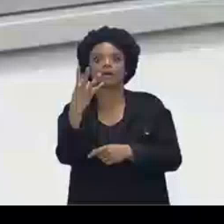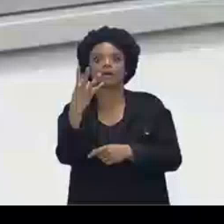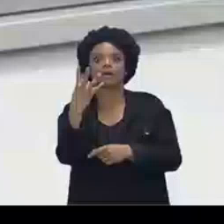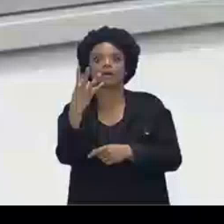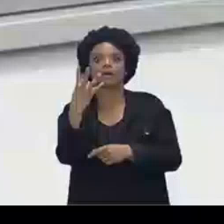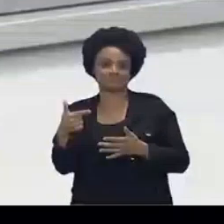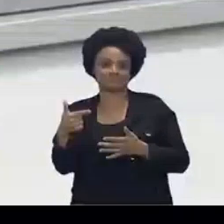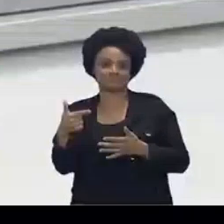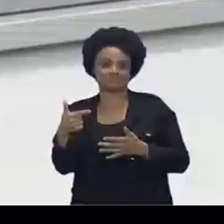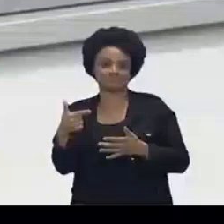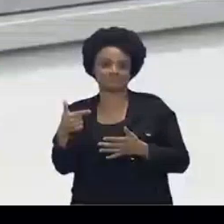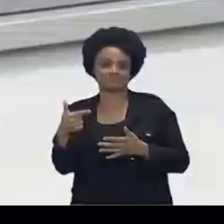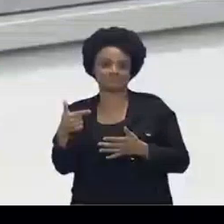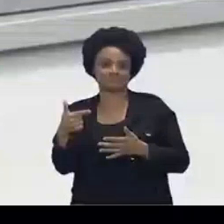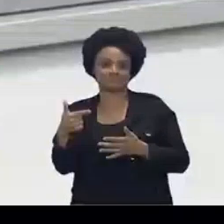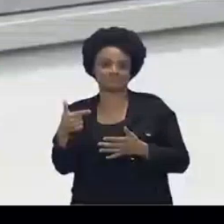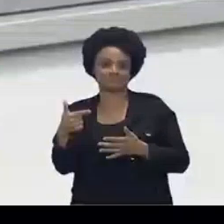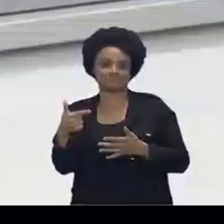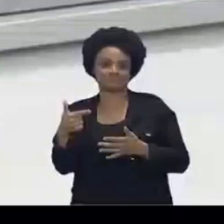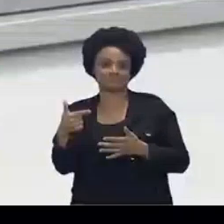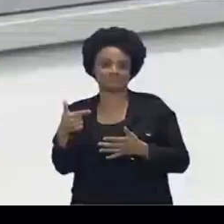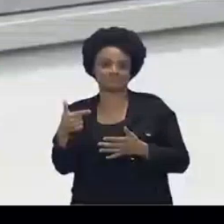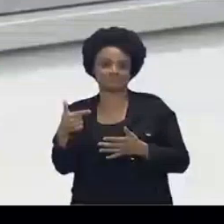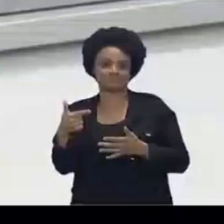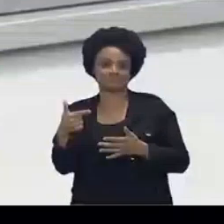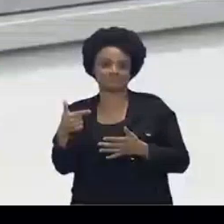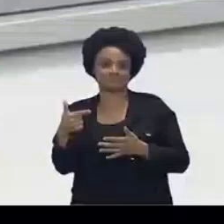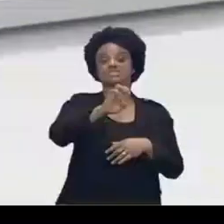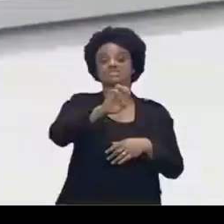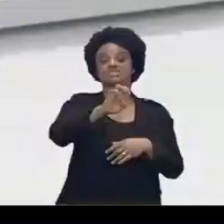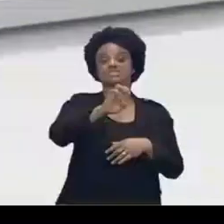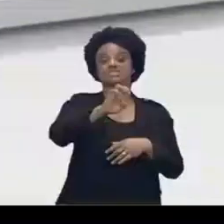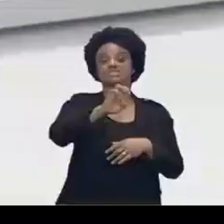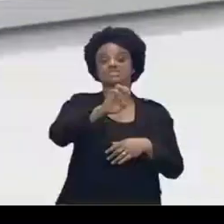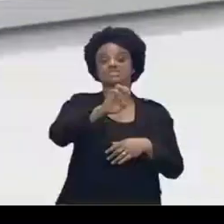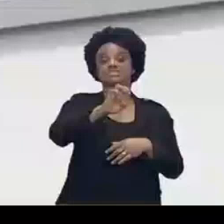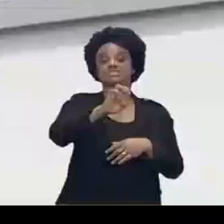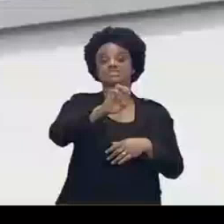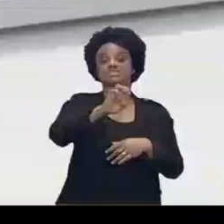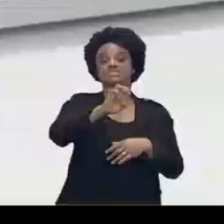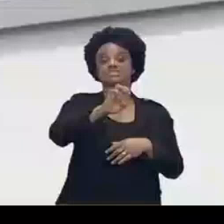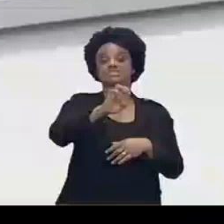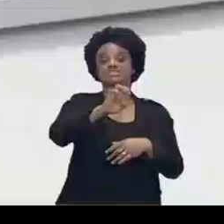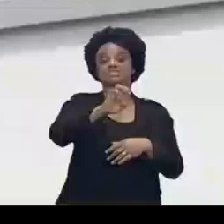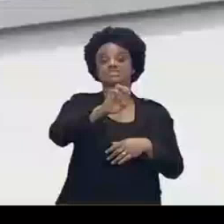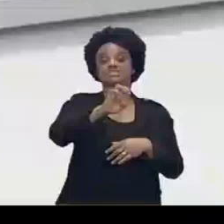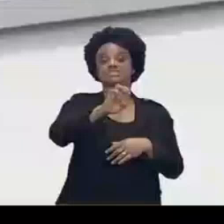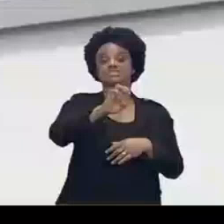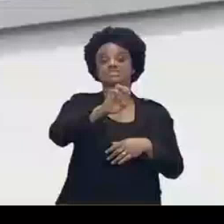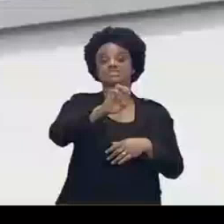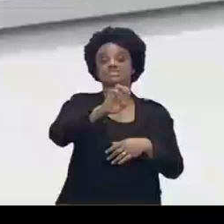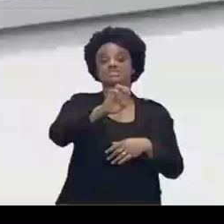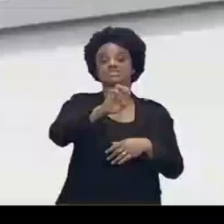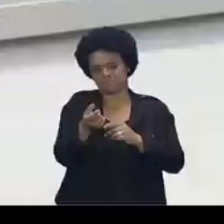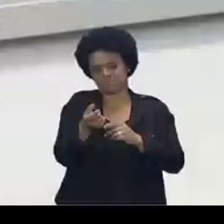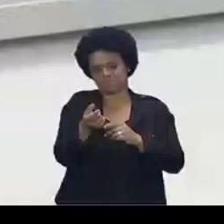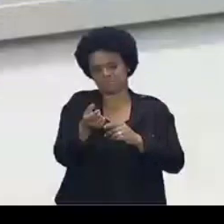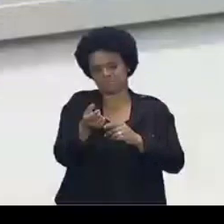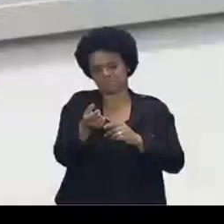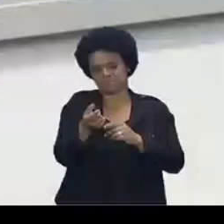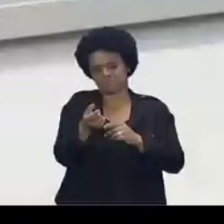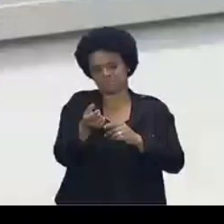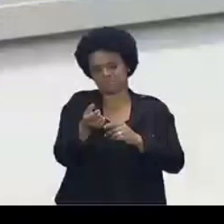Ó, nessa aqui eu já consegui 51. Ou seja, a diferença vai ser muito pequena.